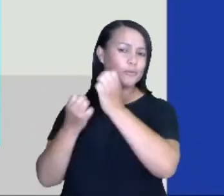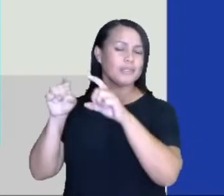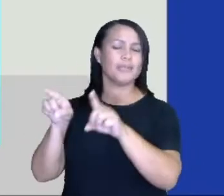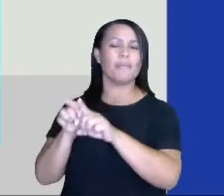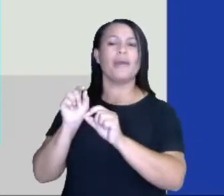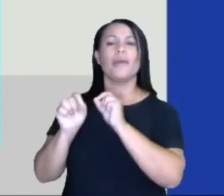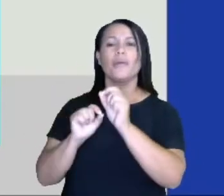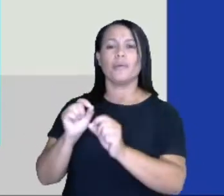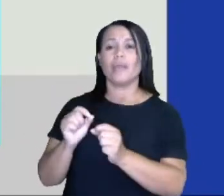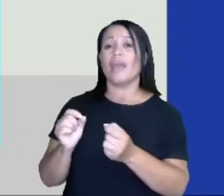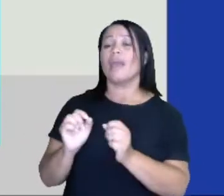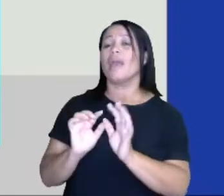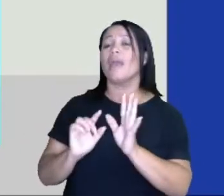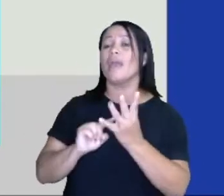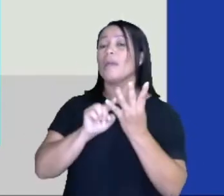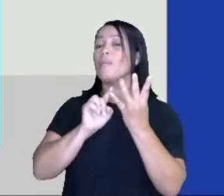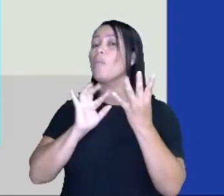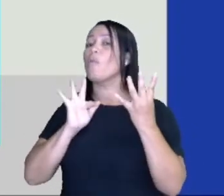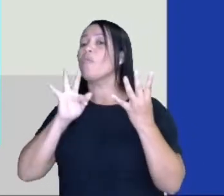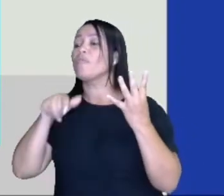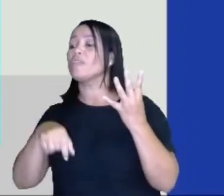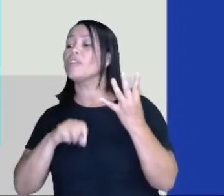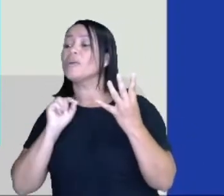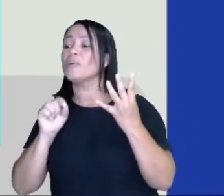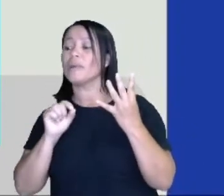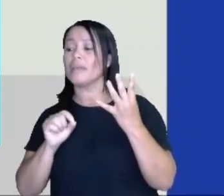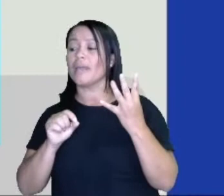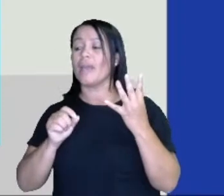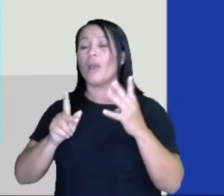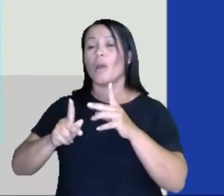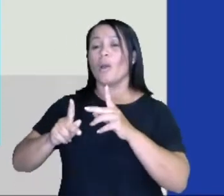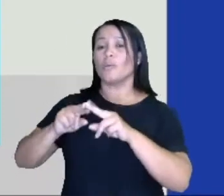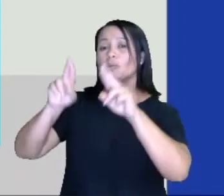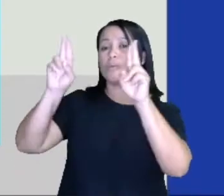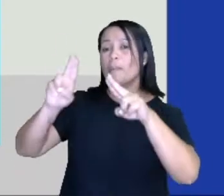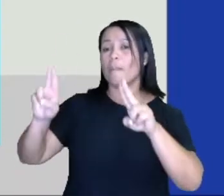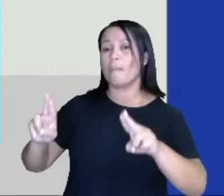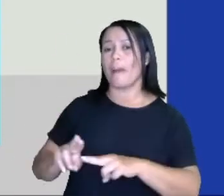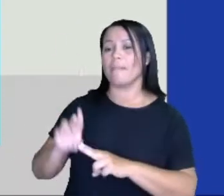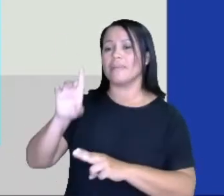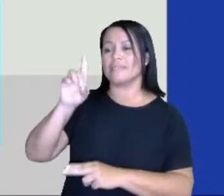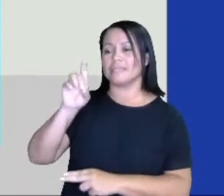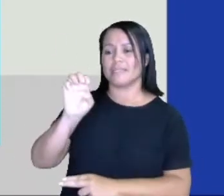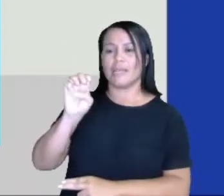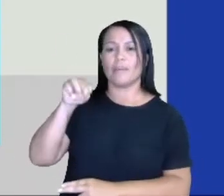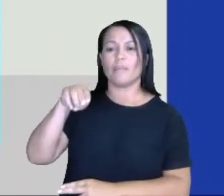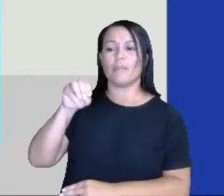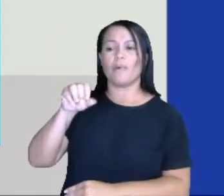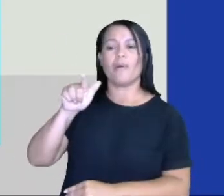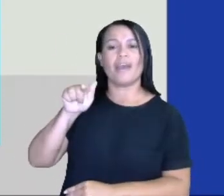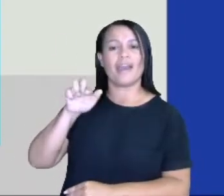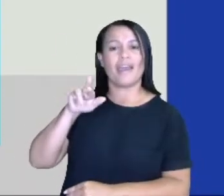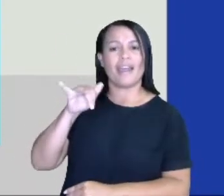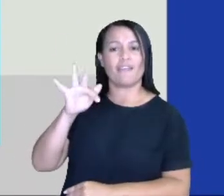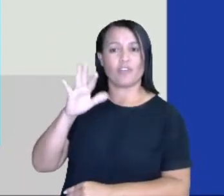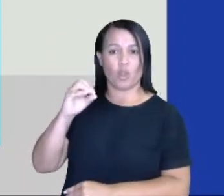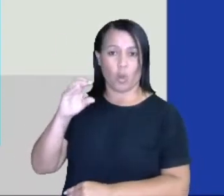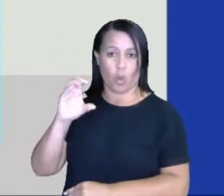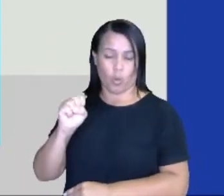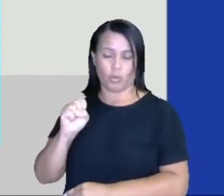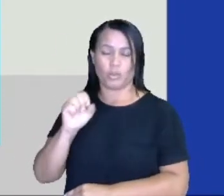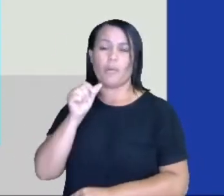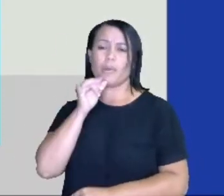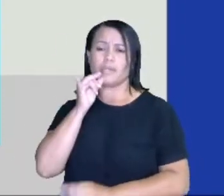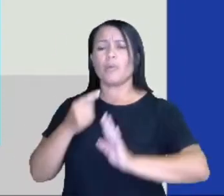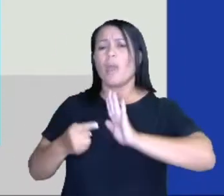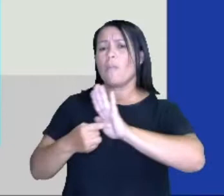os mapas de população, ou os chamados mapas demográficos, né, que mostram a distribuição da